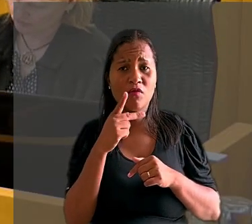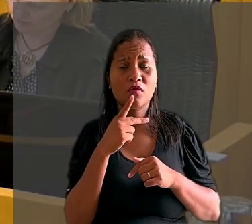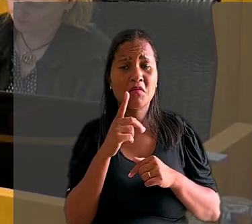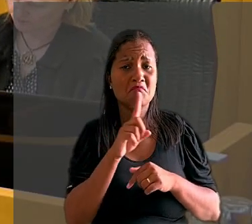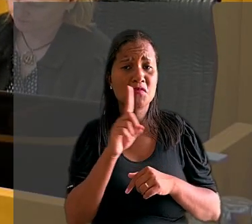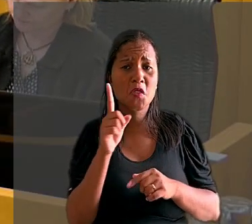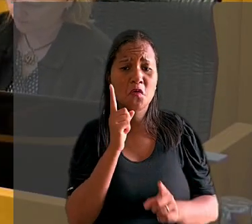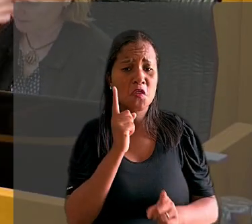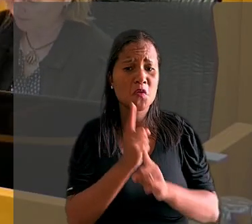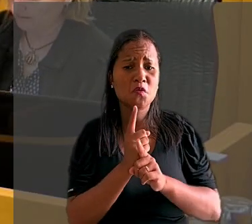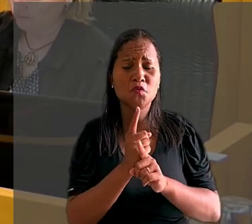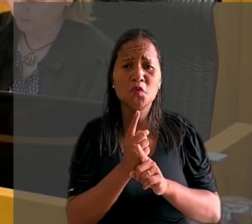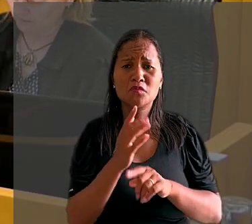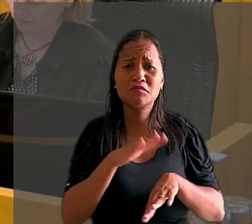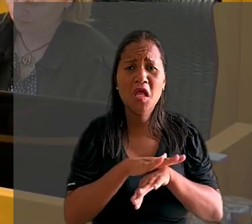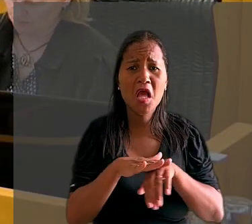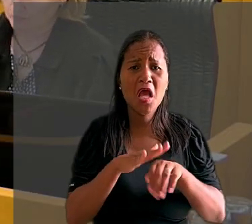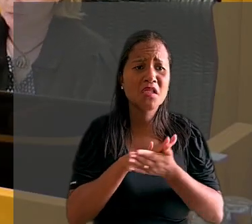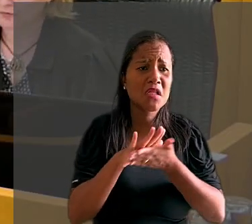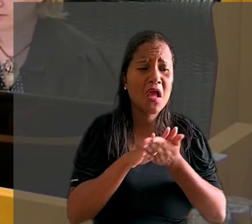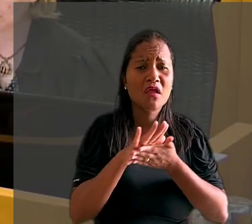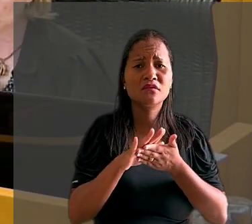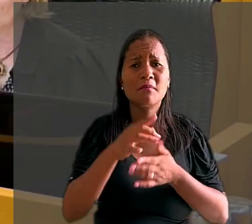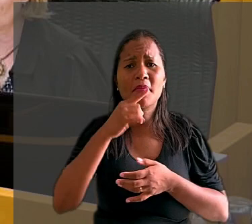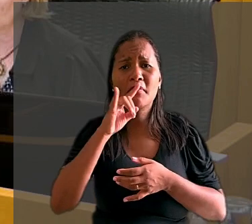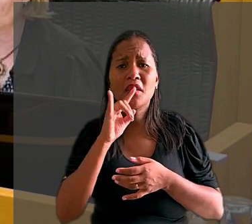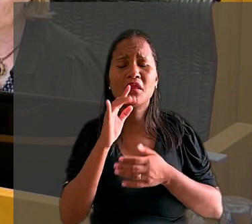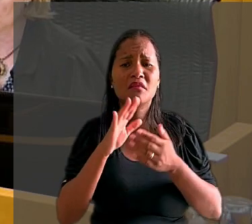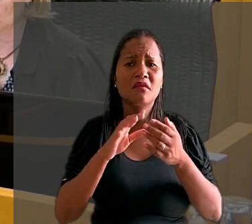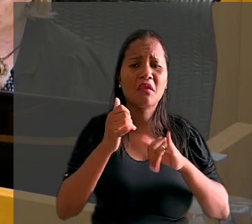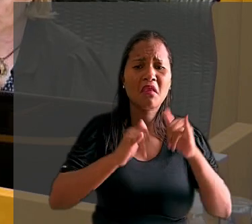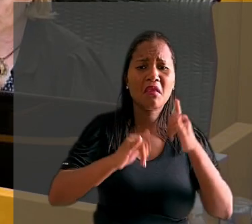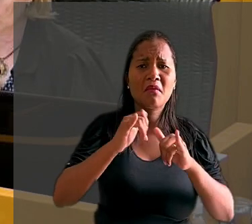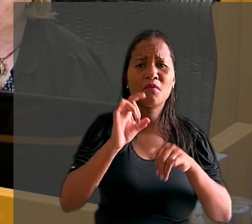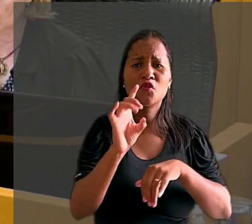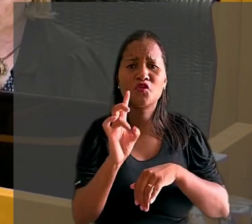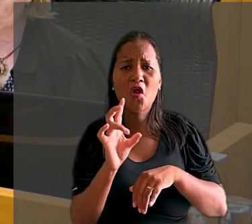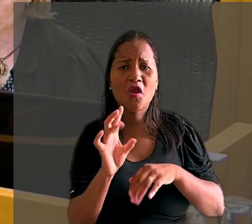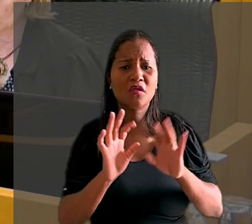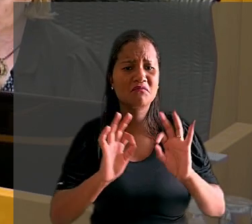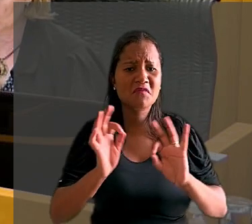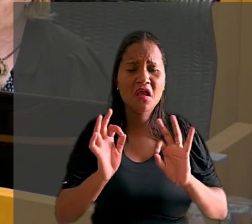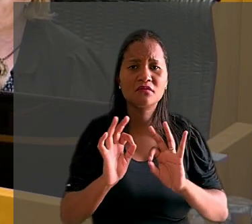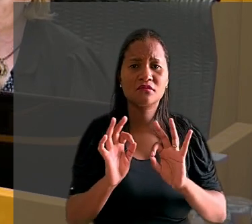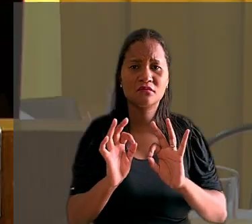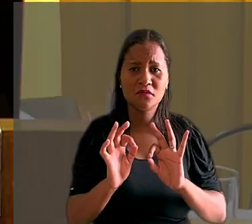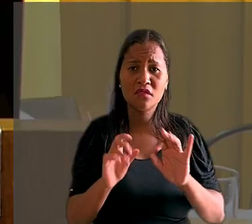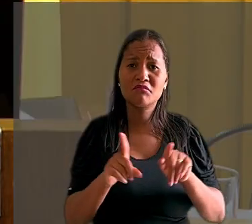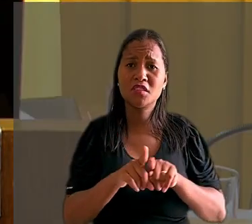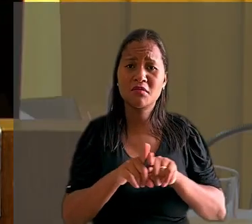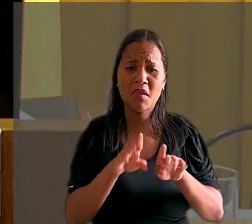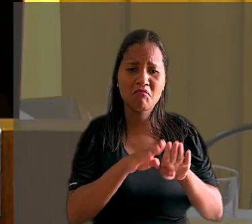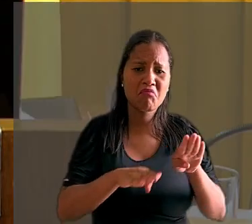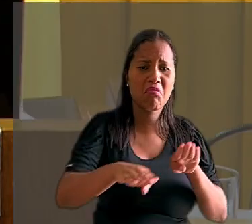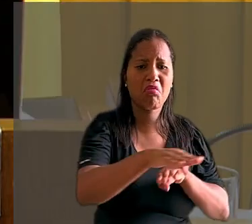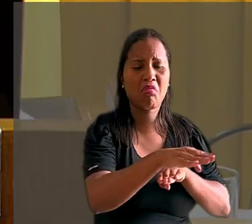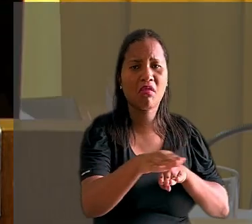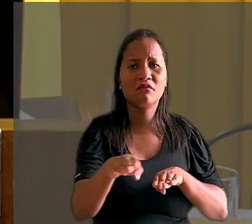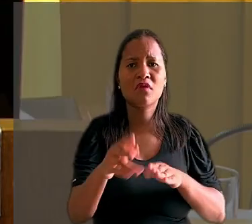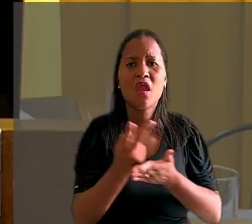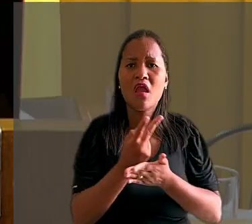destacou os fatos de não terem sido encontradas substâncias ilícitas nos exames do trabalhador, nem indícios